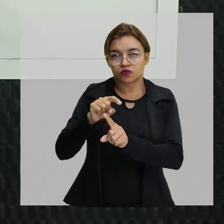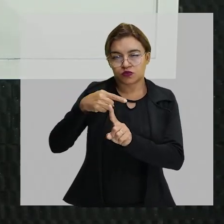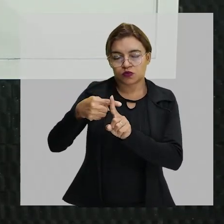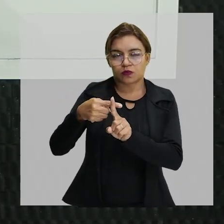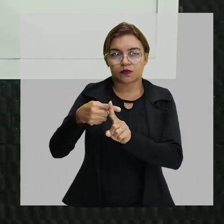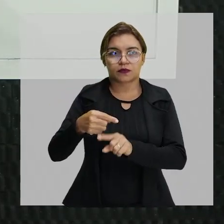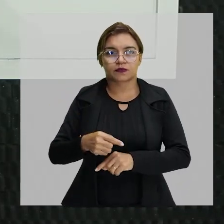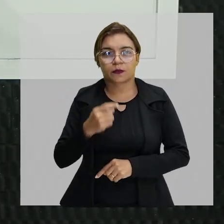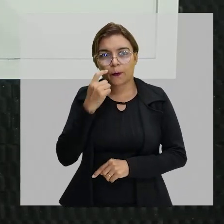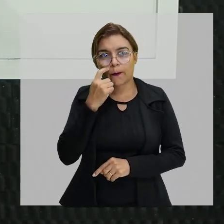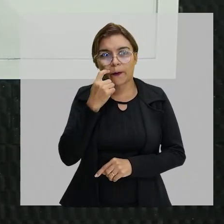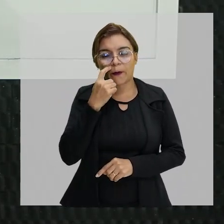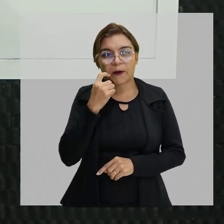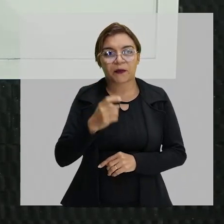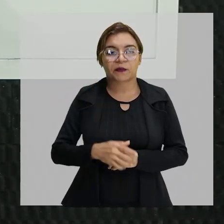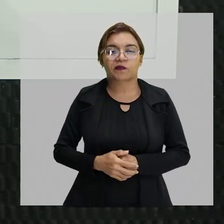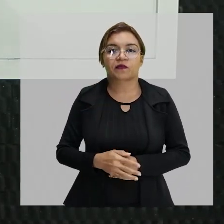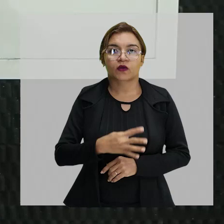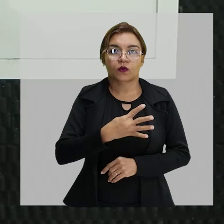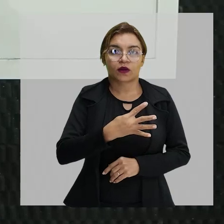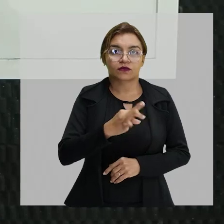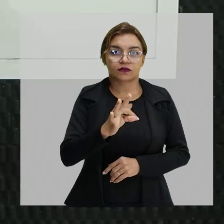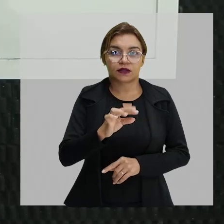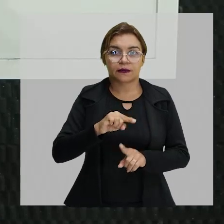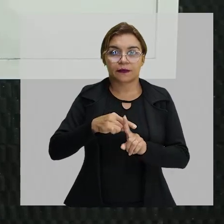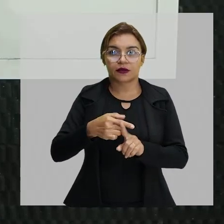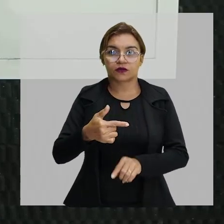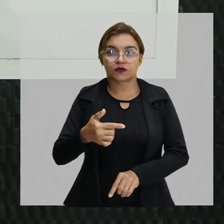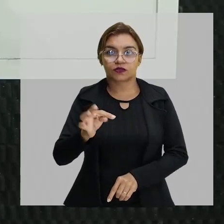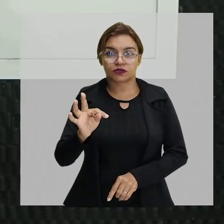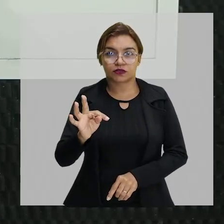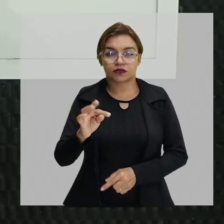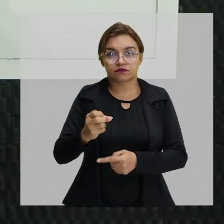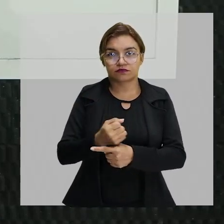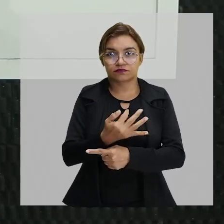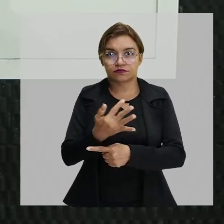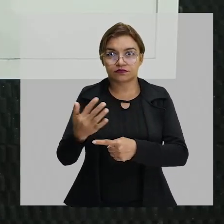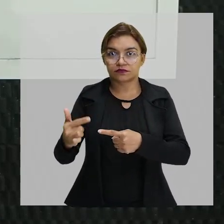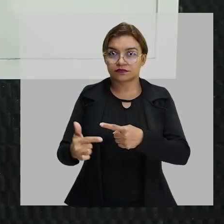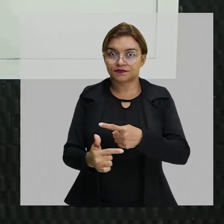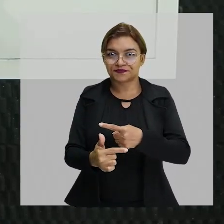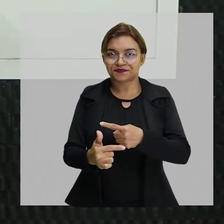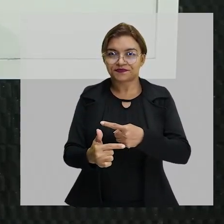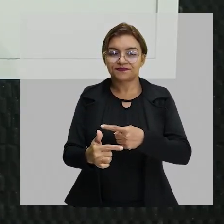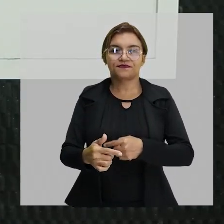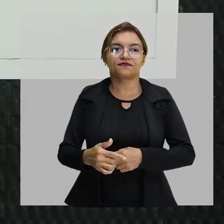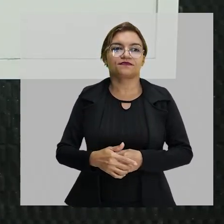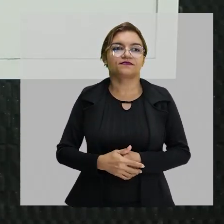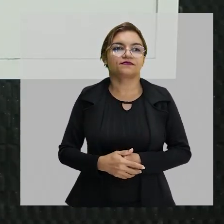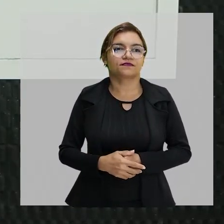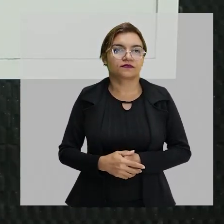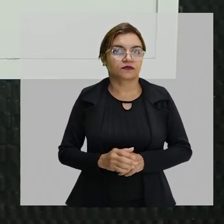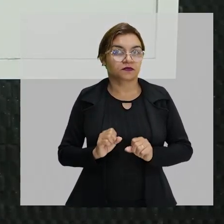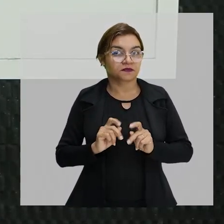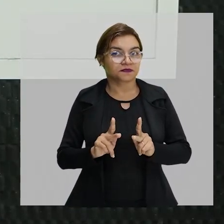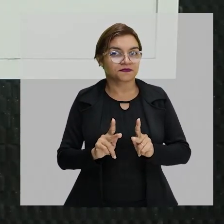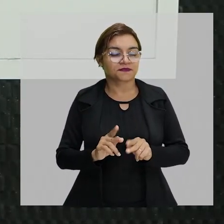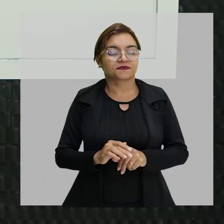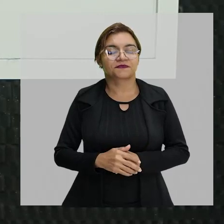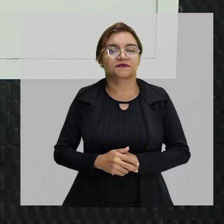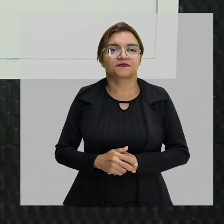4t mais 2t e divide isso aqui por 2. Certo?